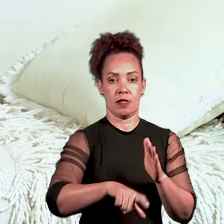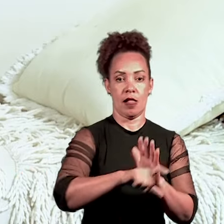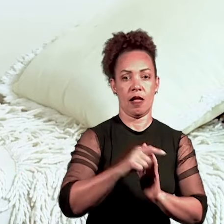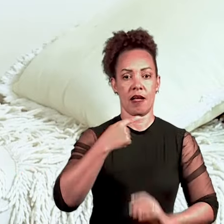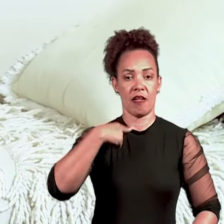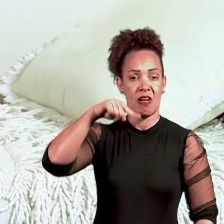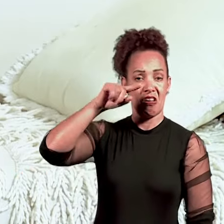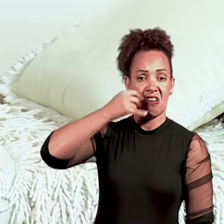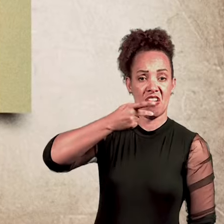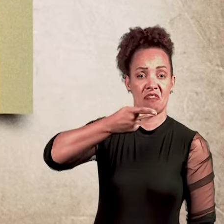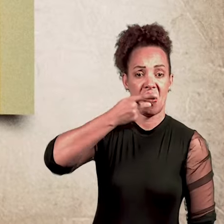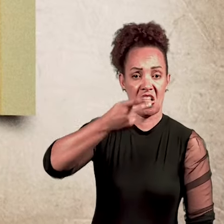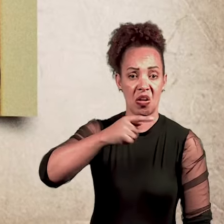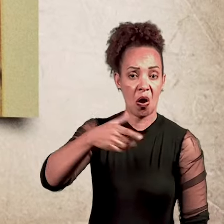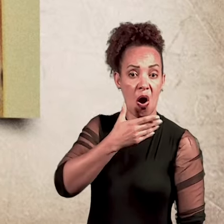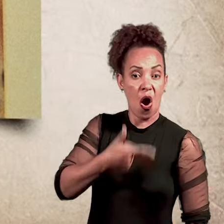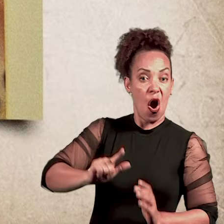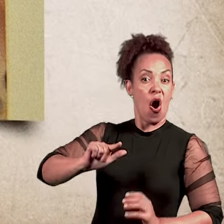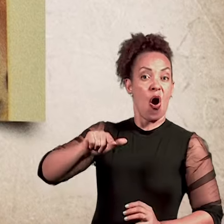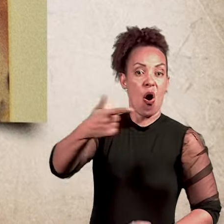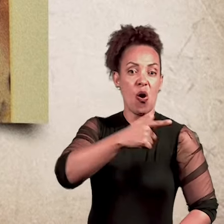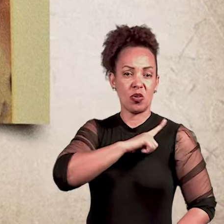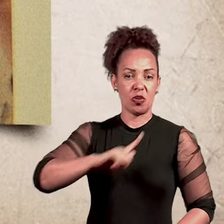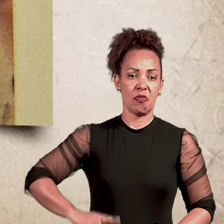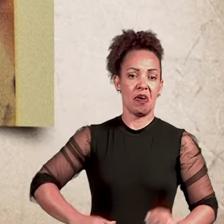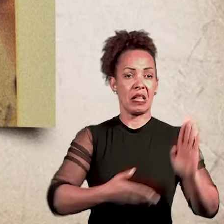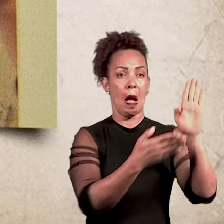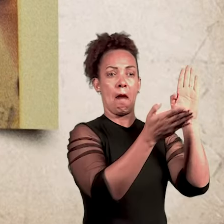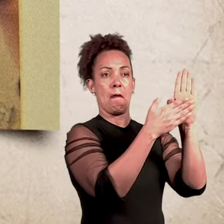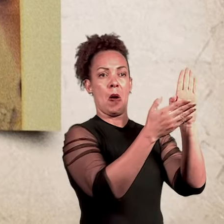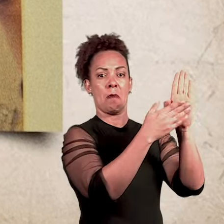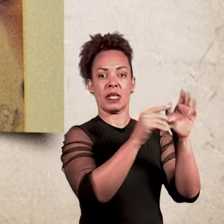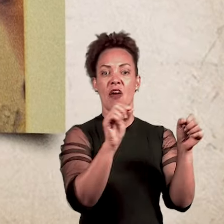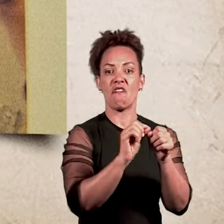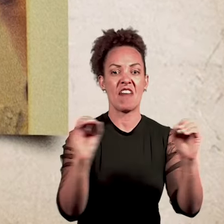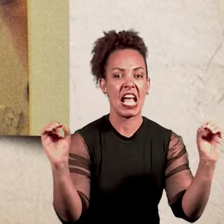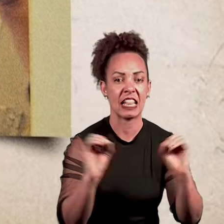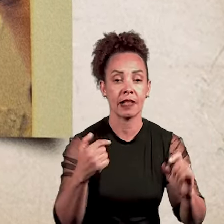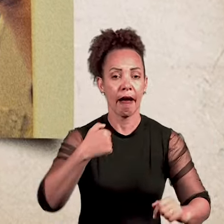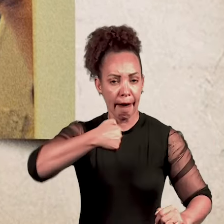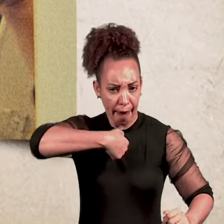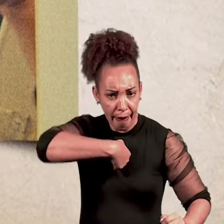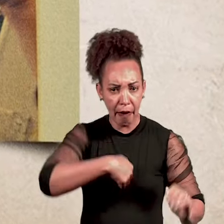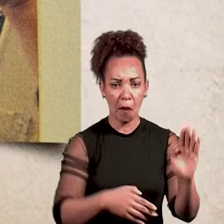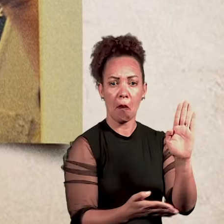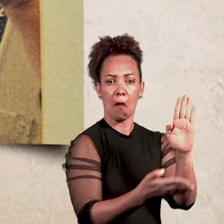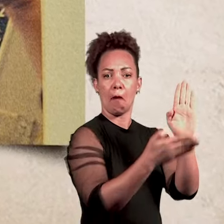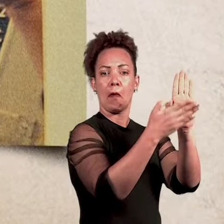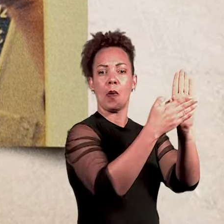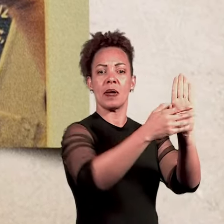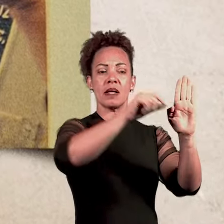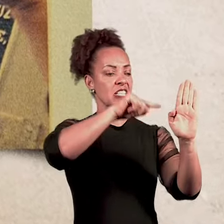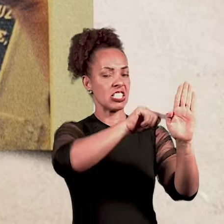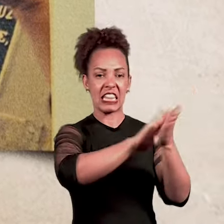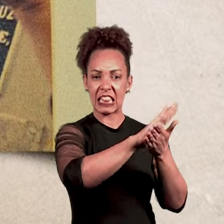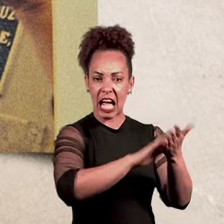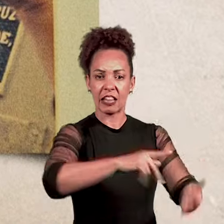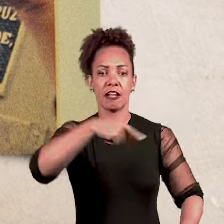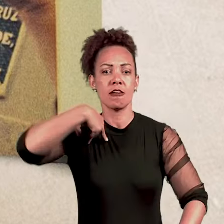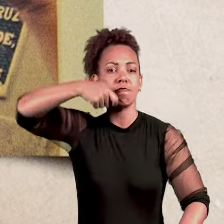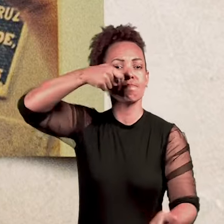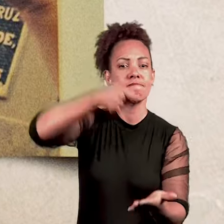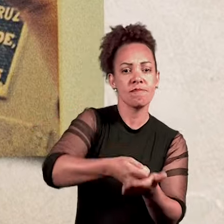outro prometeu e não fez, eu nada prometi, estou fazendo. Aquele auditório, Jorge Amado